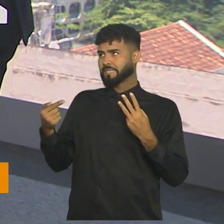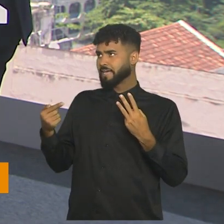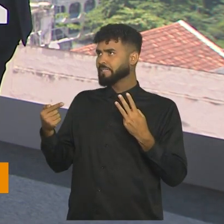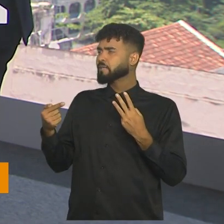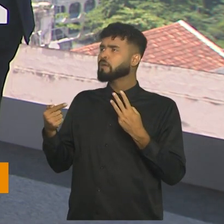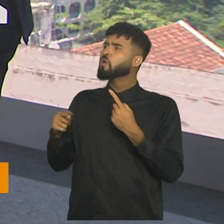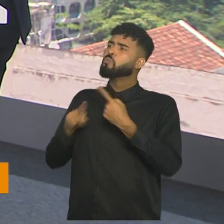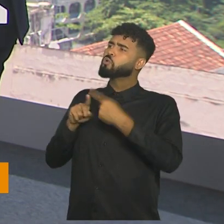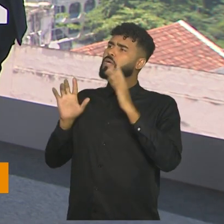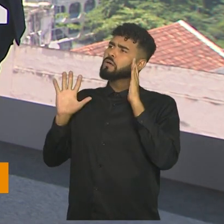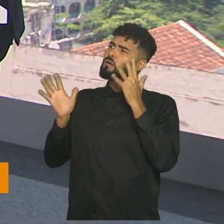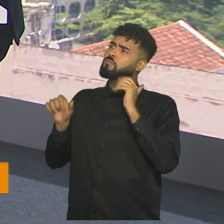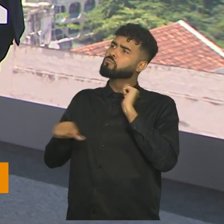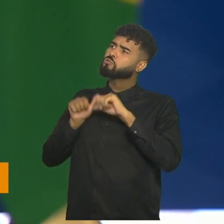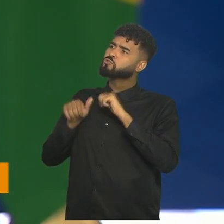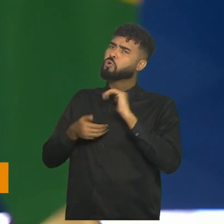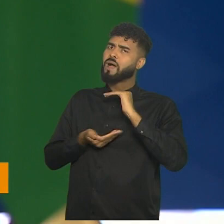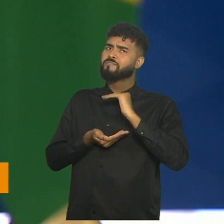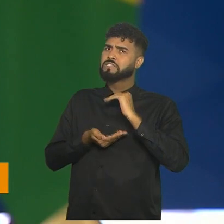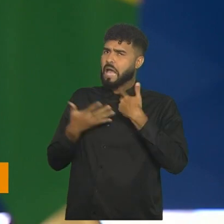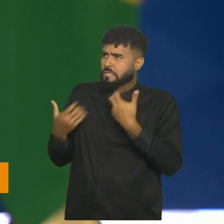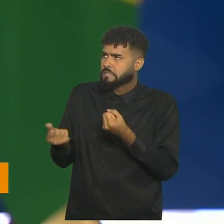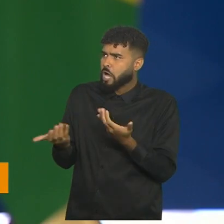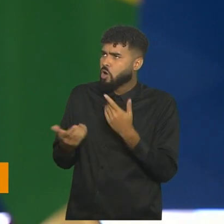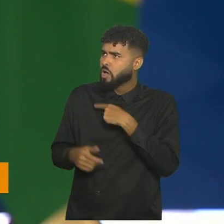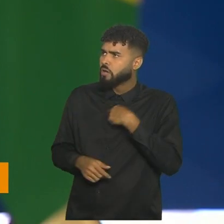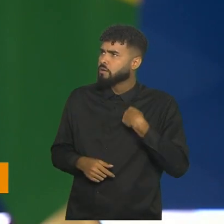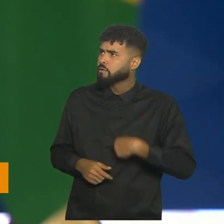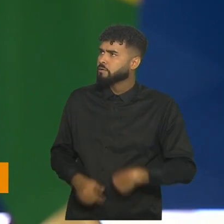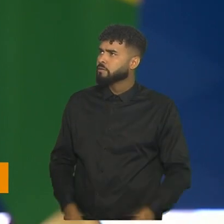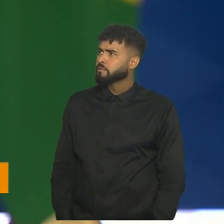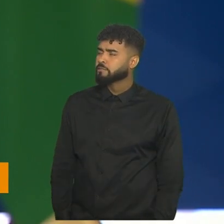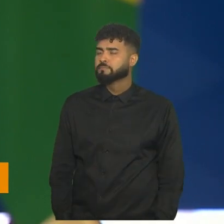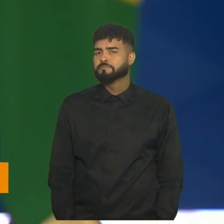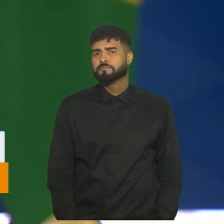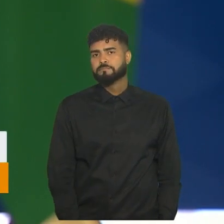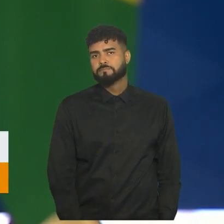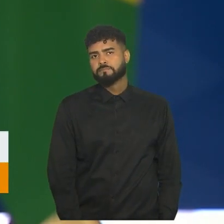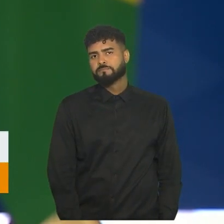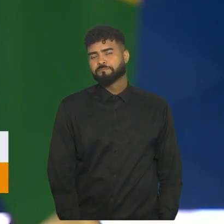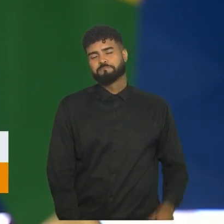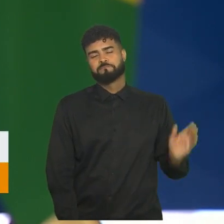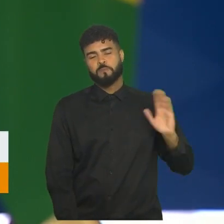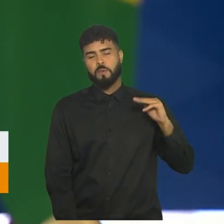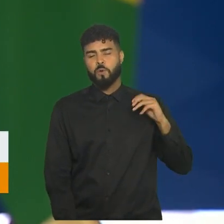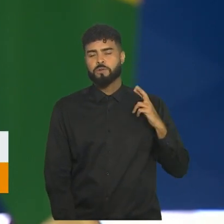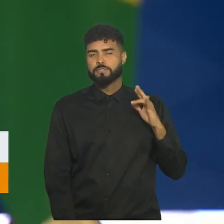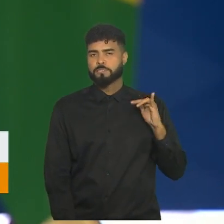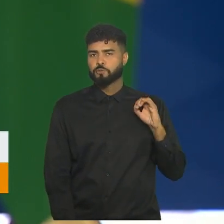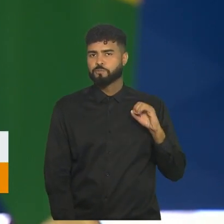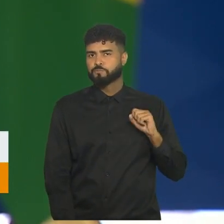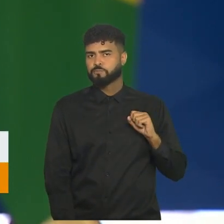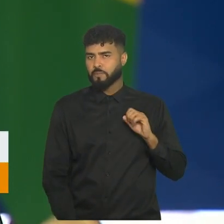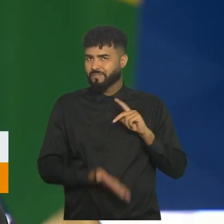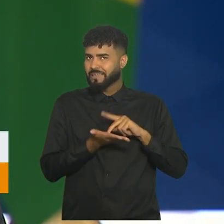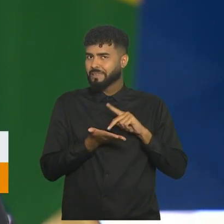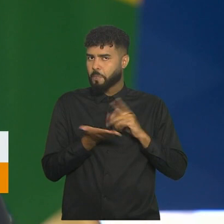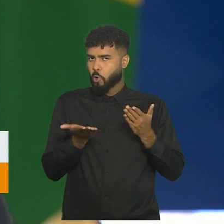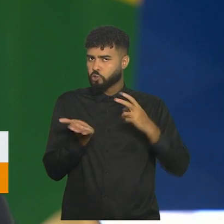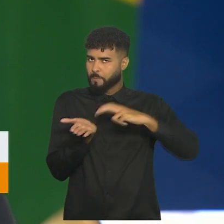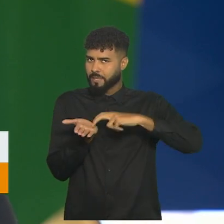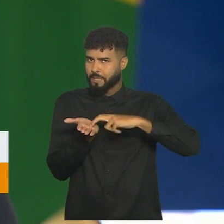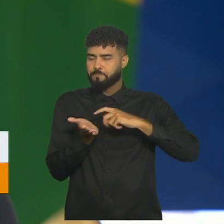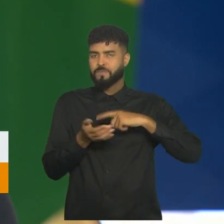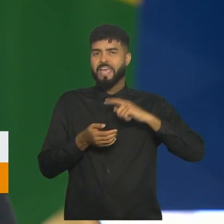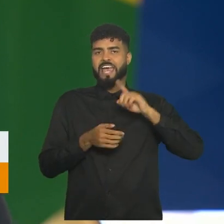a Anvisa a tomar essa medida? Oi, Maurício. Pois é, durante toda a manhã, os diretores da